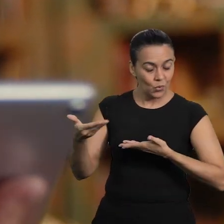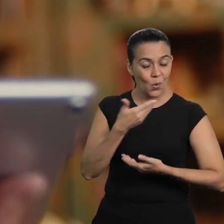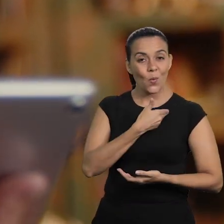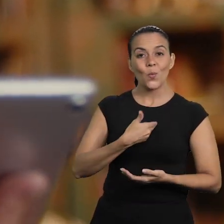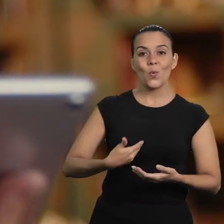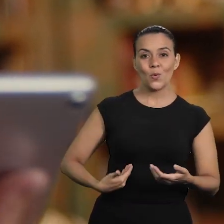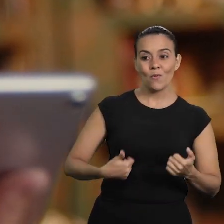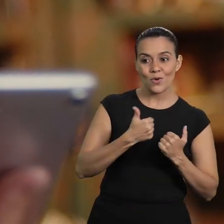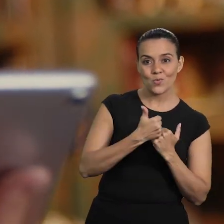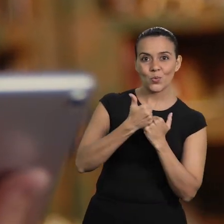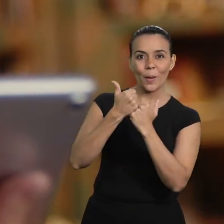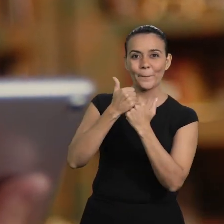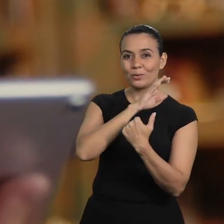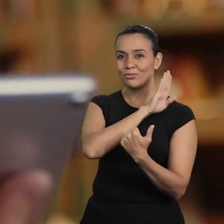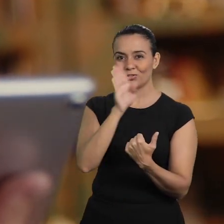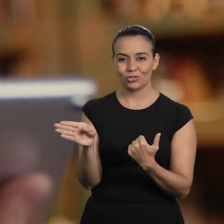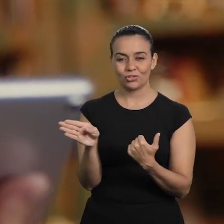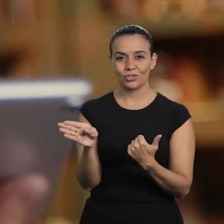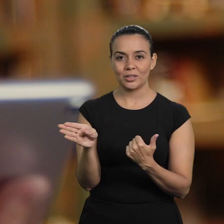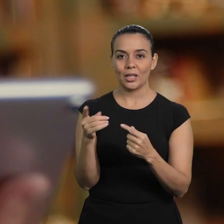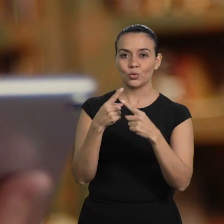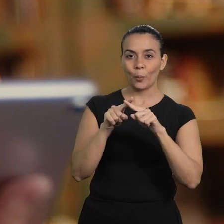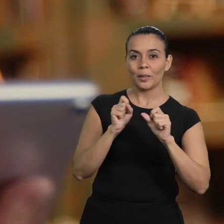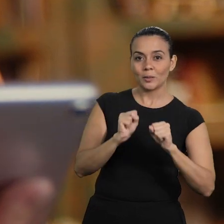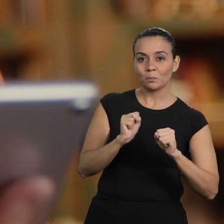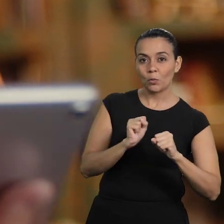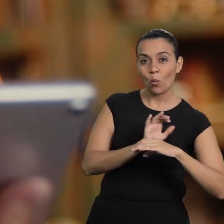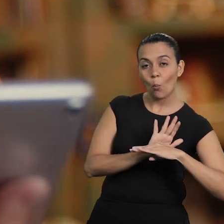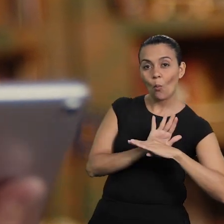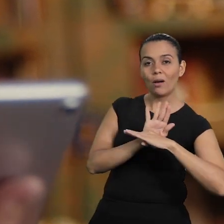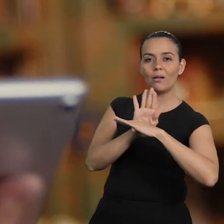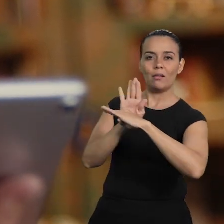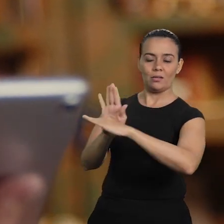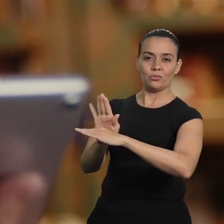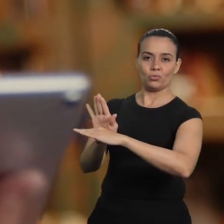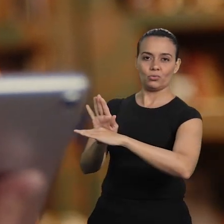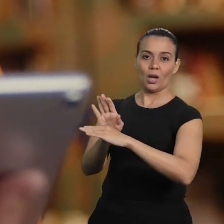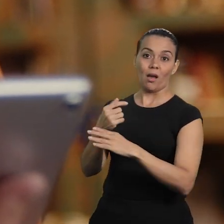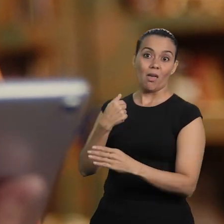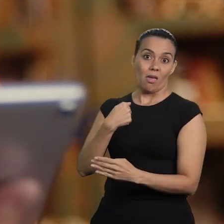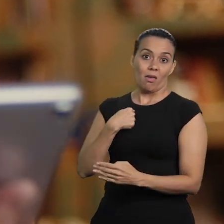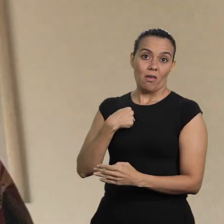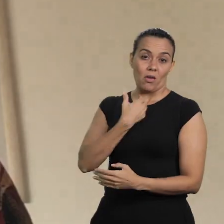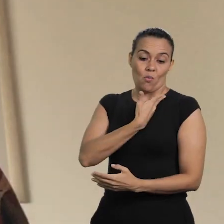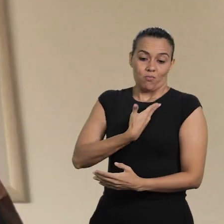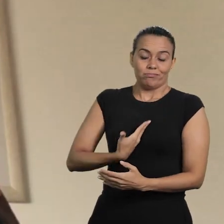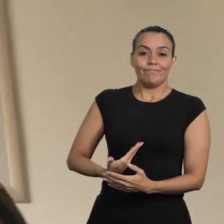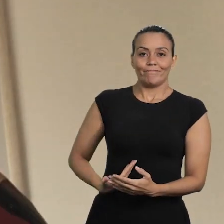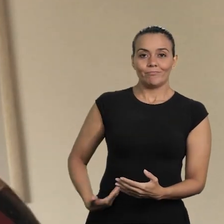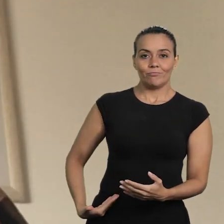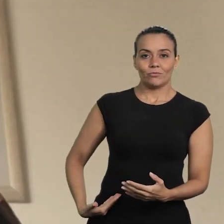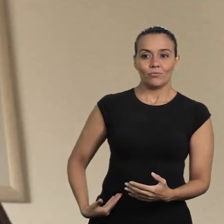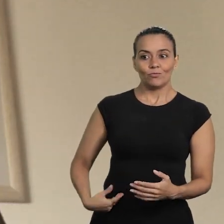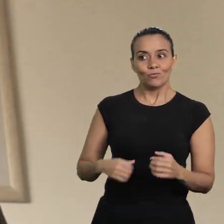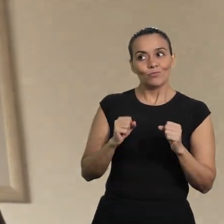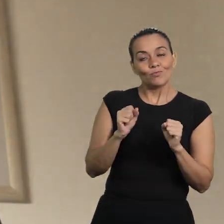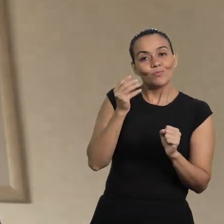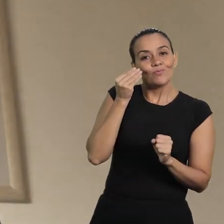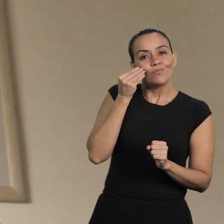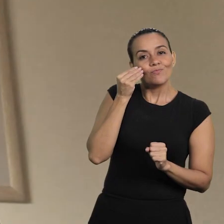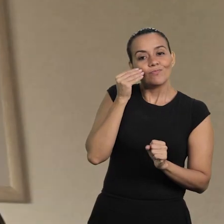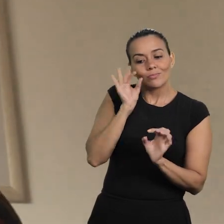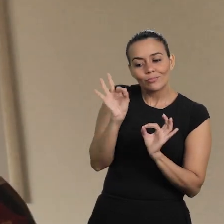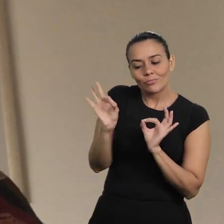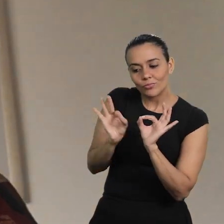apoiar diretamente a inovação social, pelo que eu já disse antes, mas talvez o que eu consiga fazer como governo é arrumar a